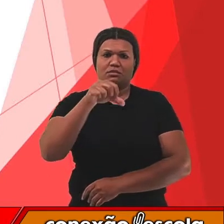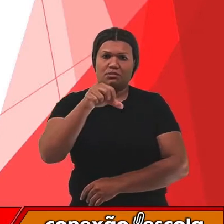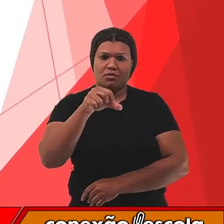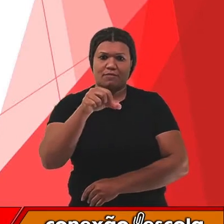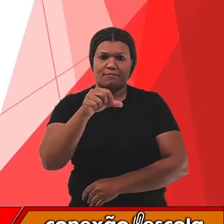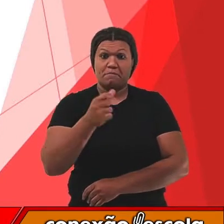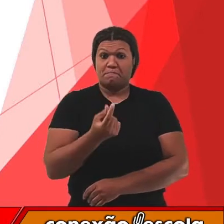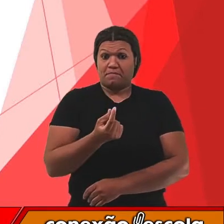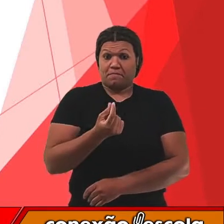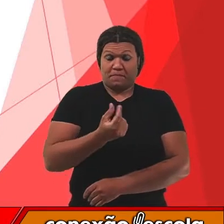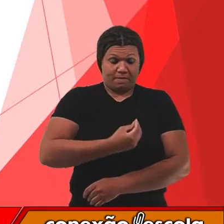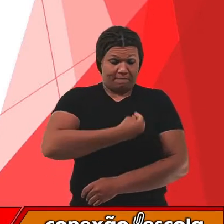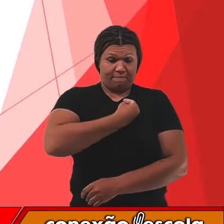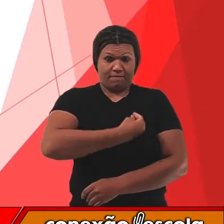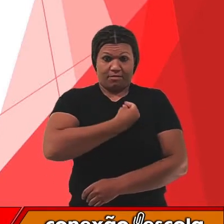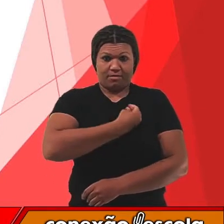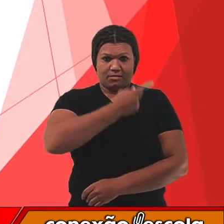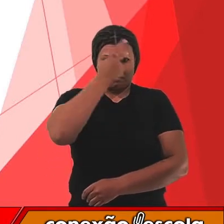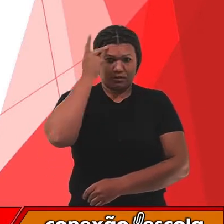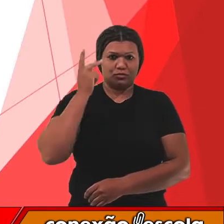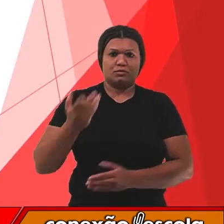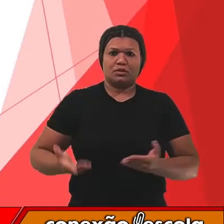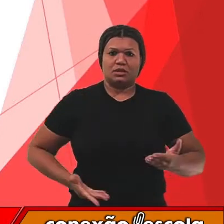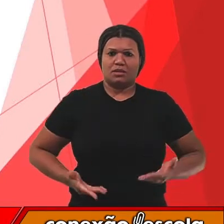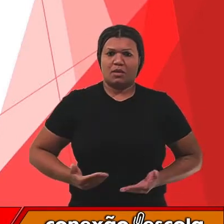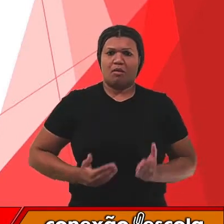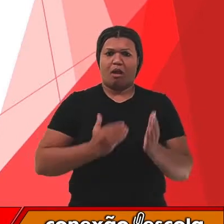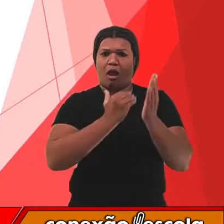dos trabalhadores urbanos aumentou